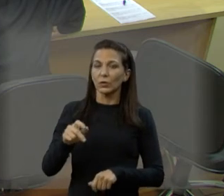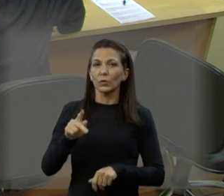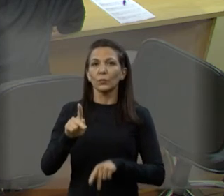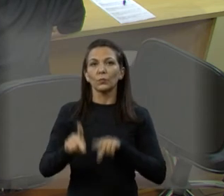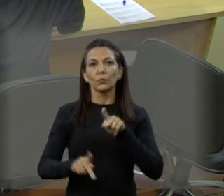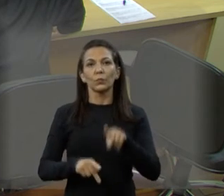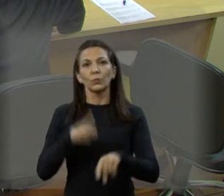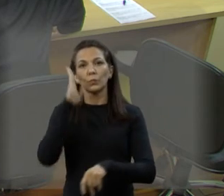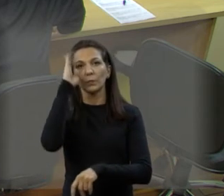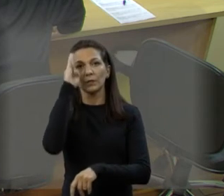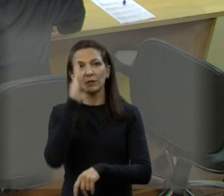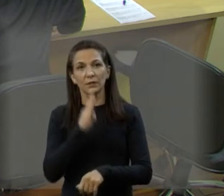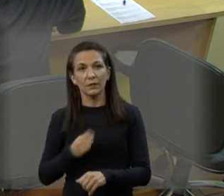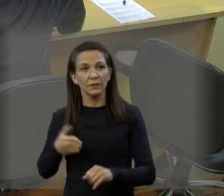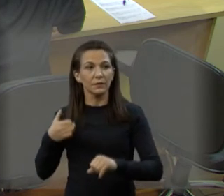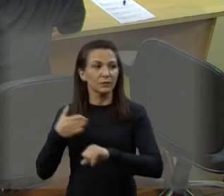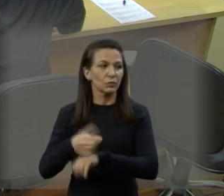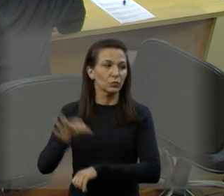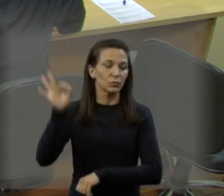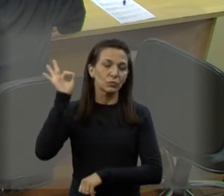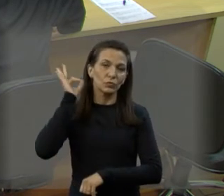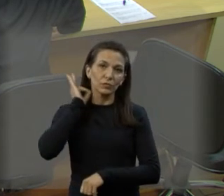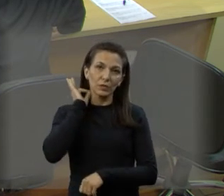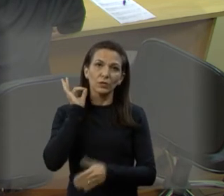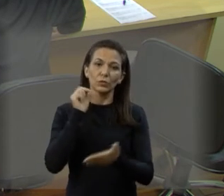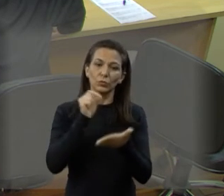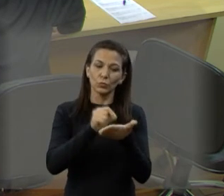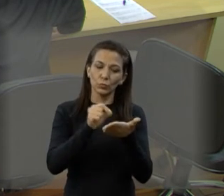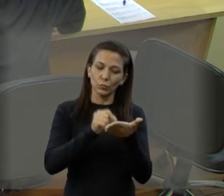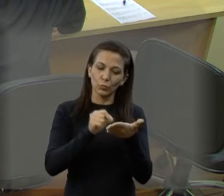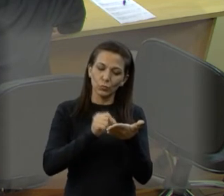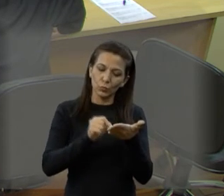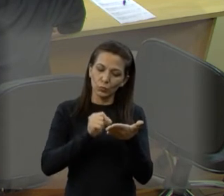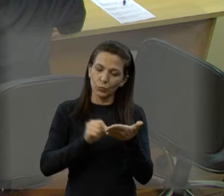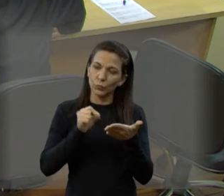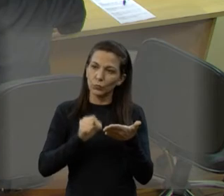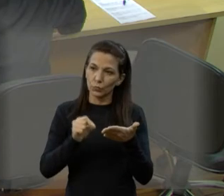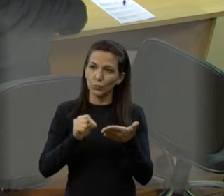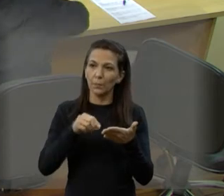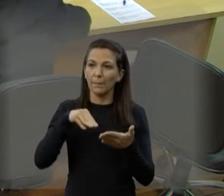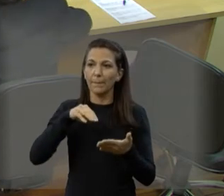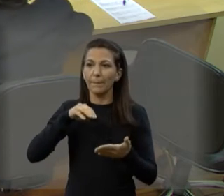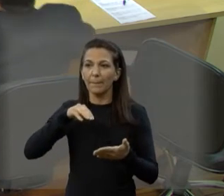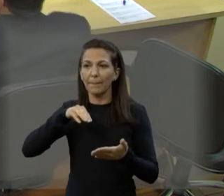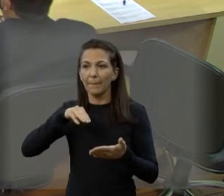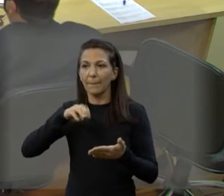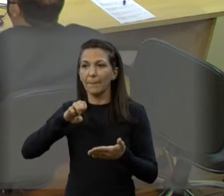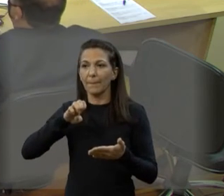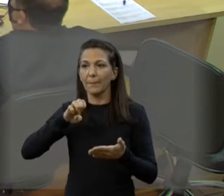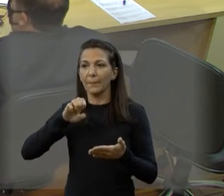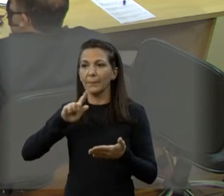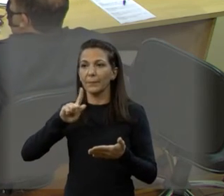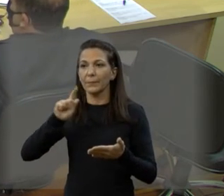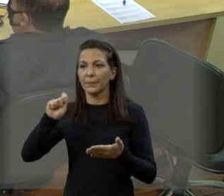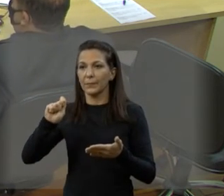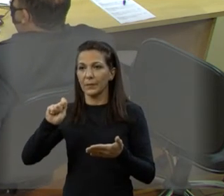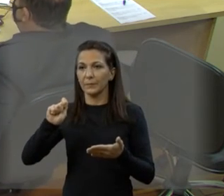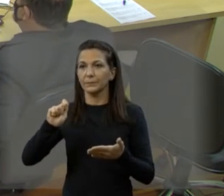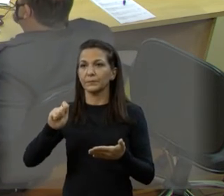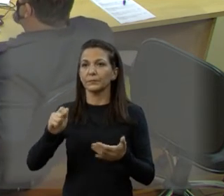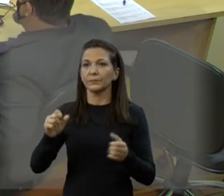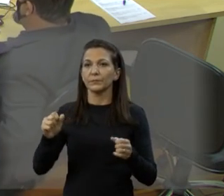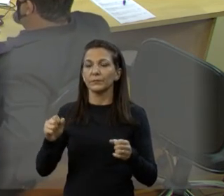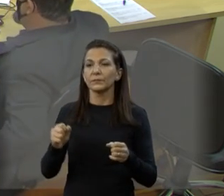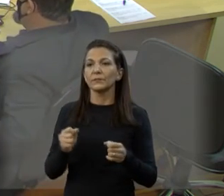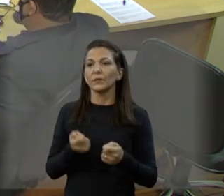povo brasileiro tem Esse costume de esotéricos de jogar e fazer a famosa fezinha na Mega da Virada Então como foi colocado